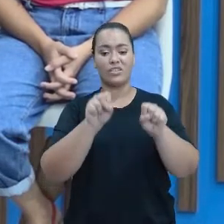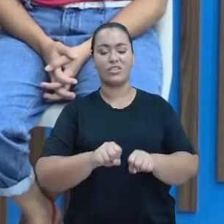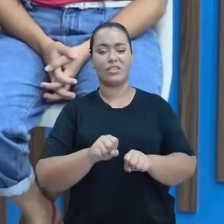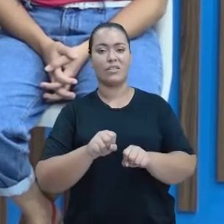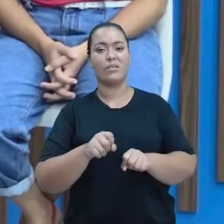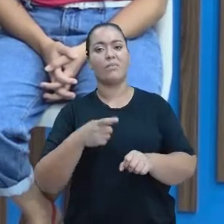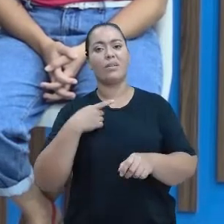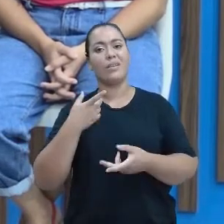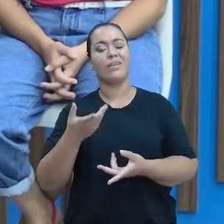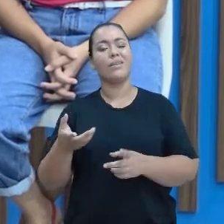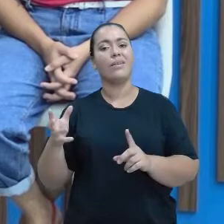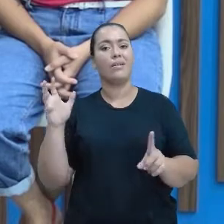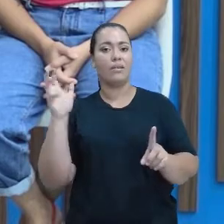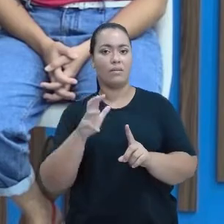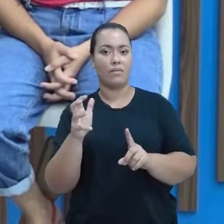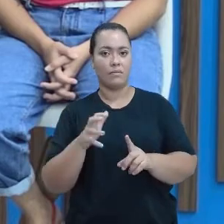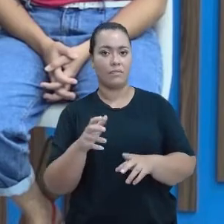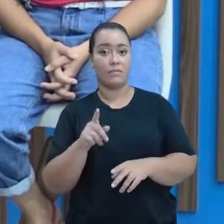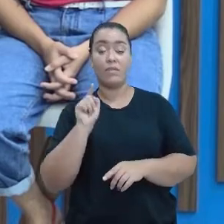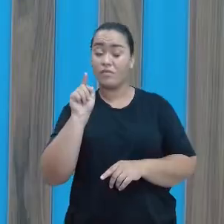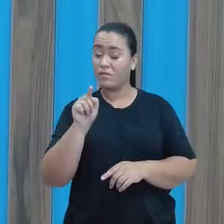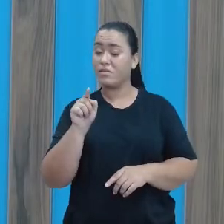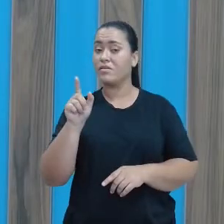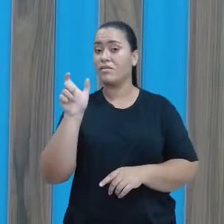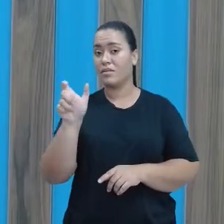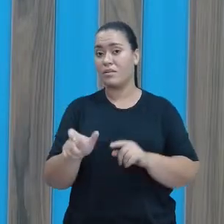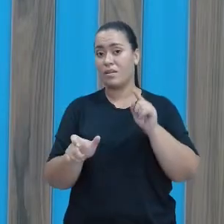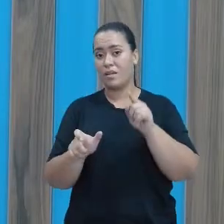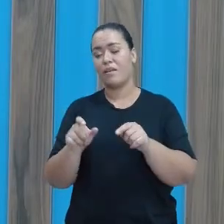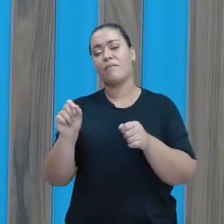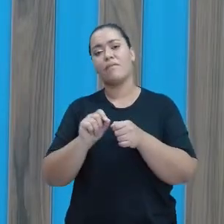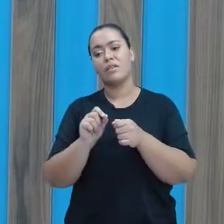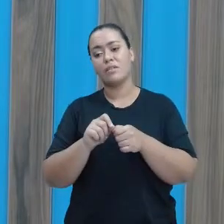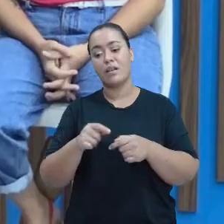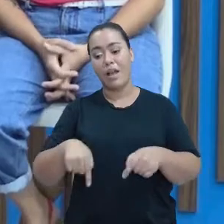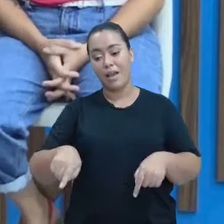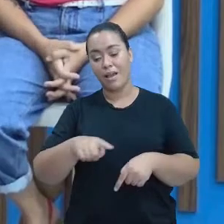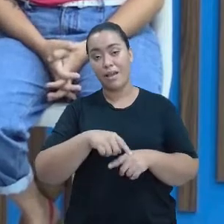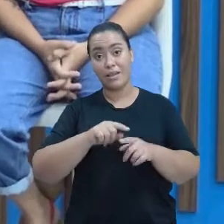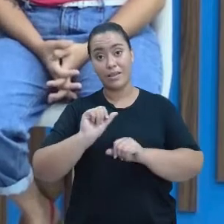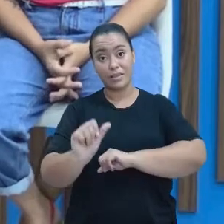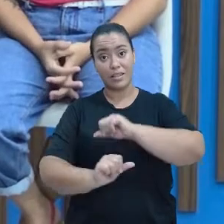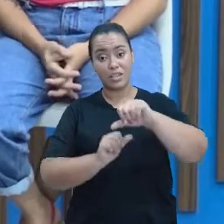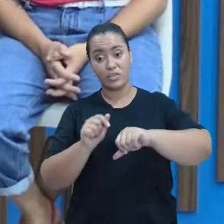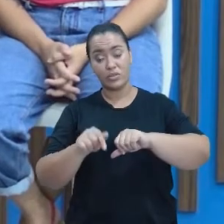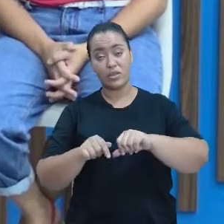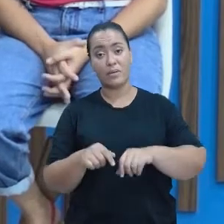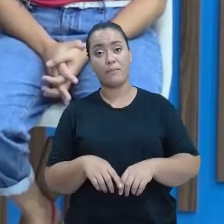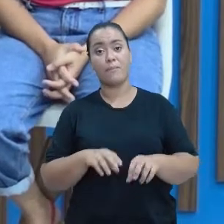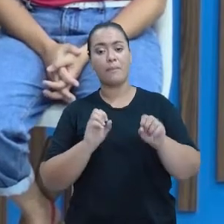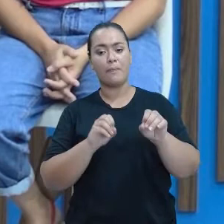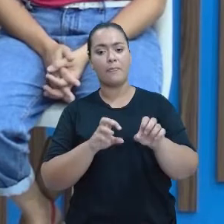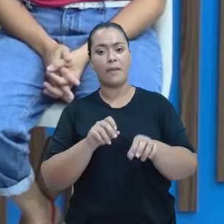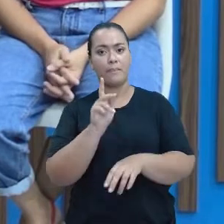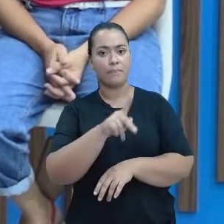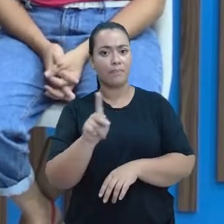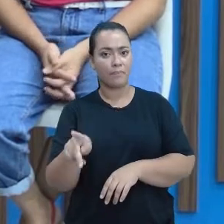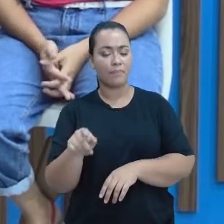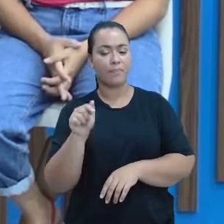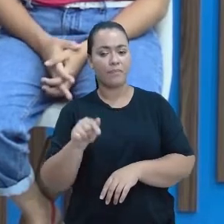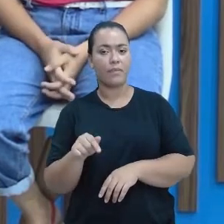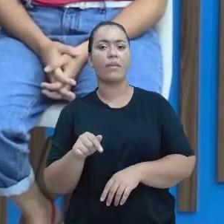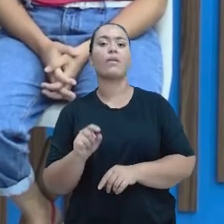é esse. Você está fazendo isso, transformando o seu espaço de atuação docente